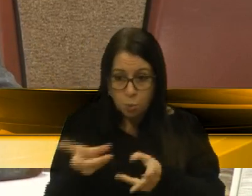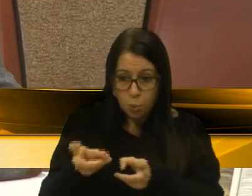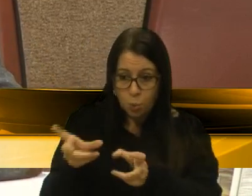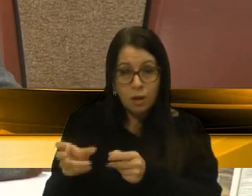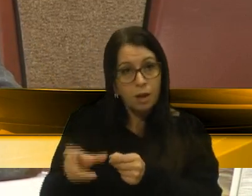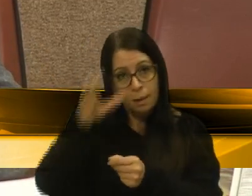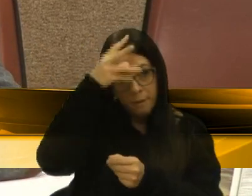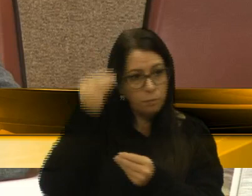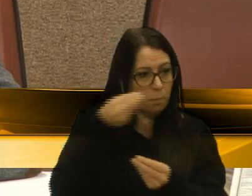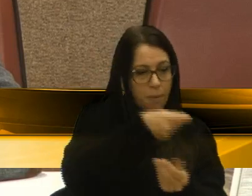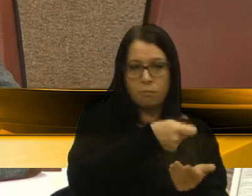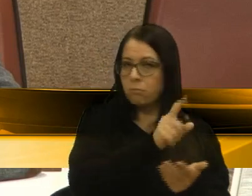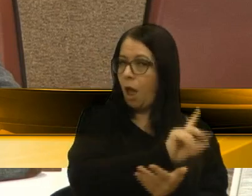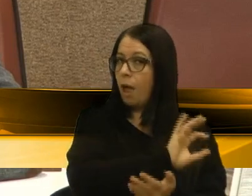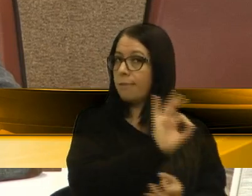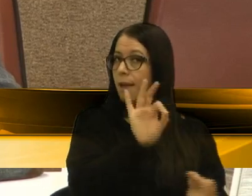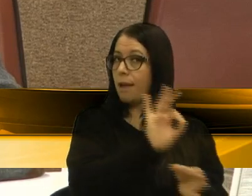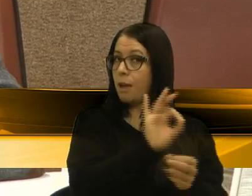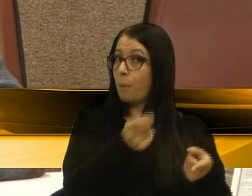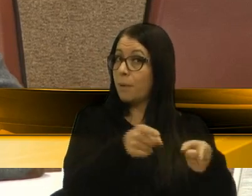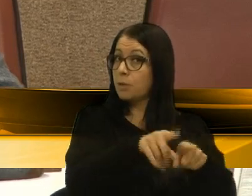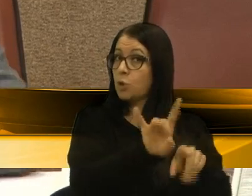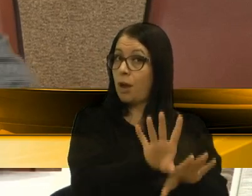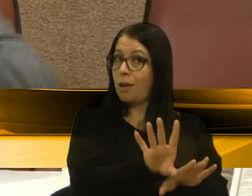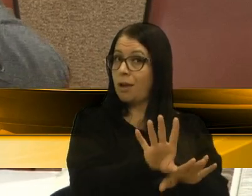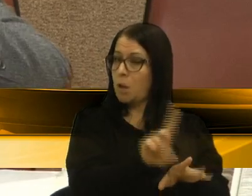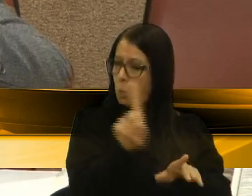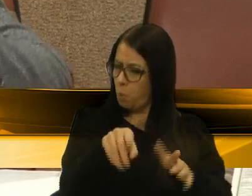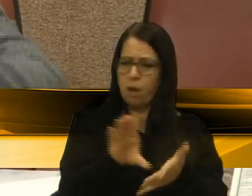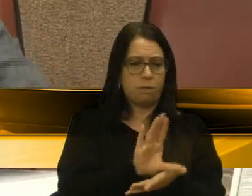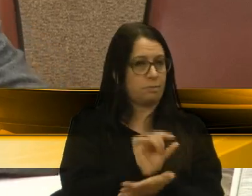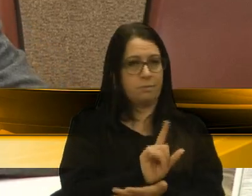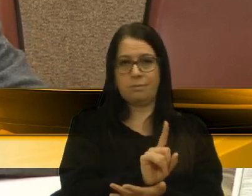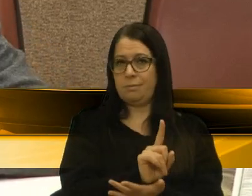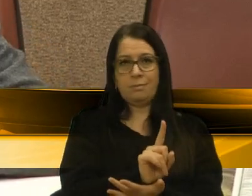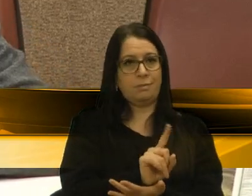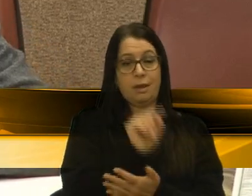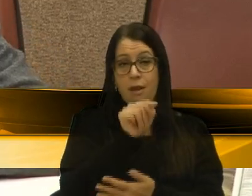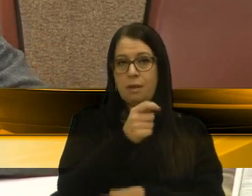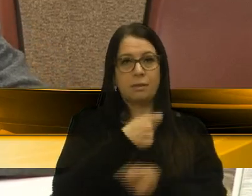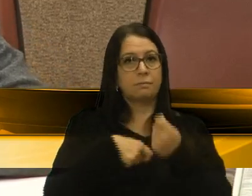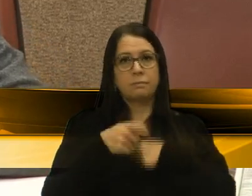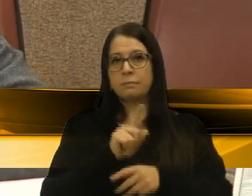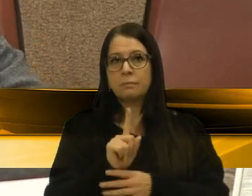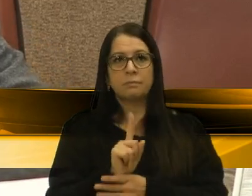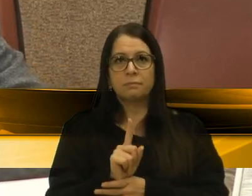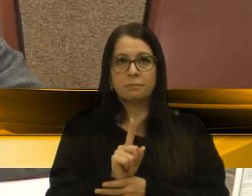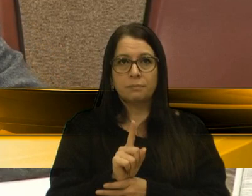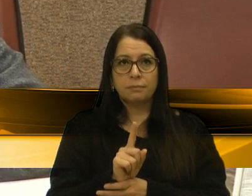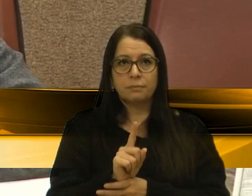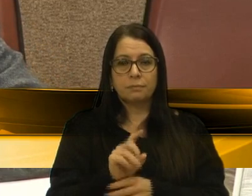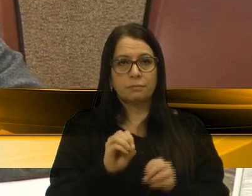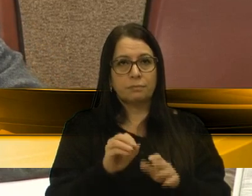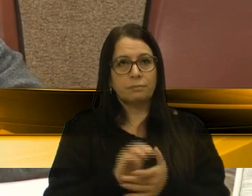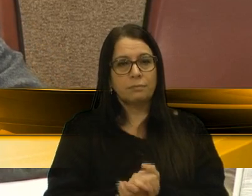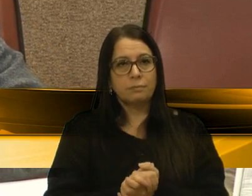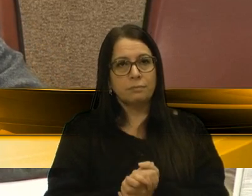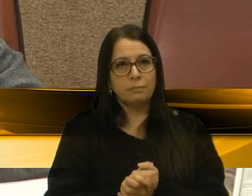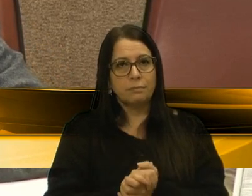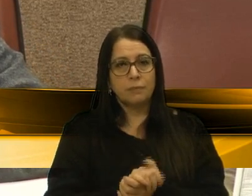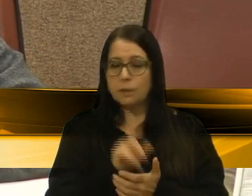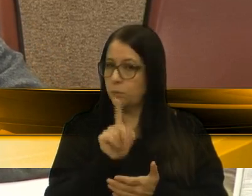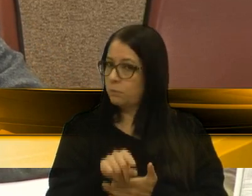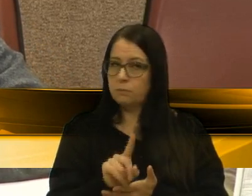prefeitura. Nada. Então, isso não é investimento desta administração em educação. Não